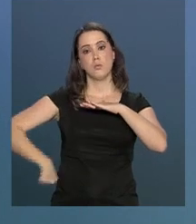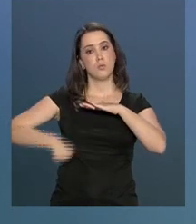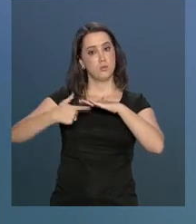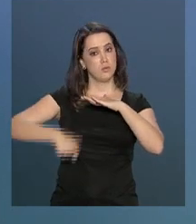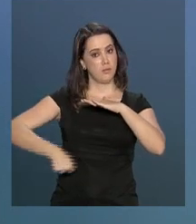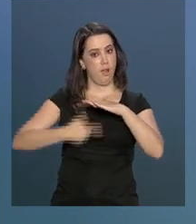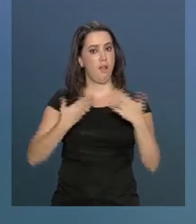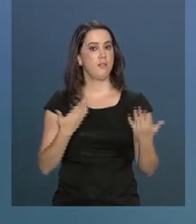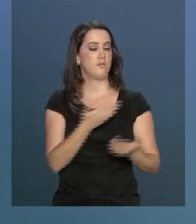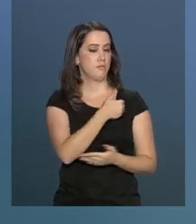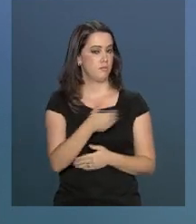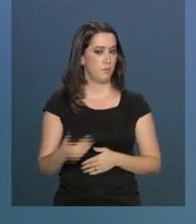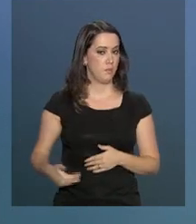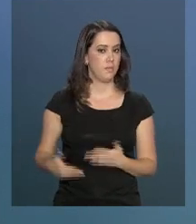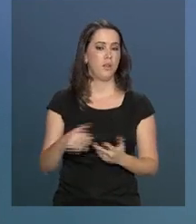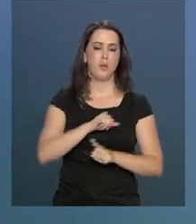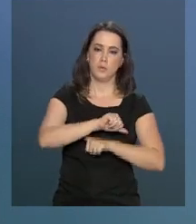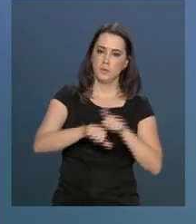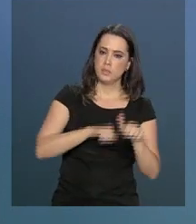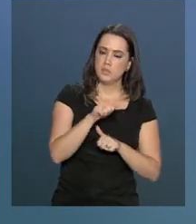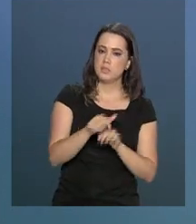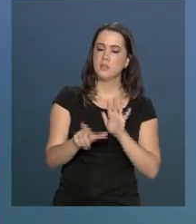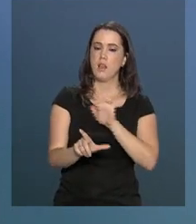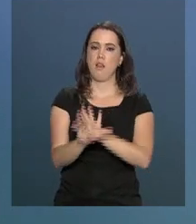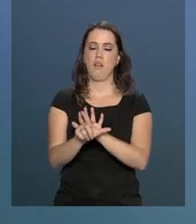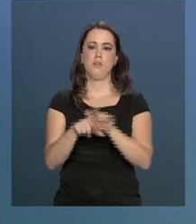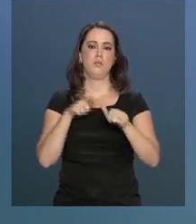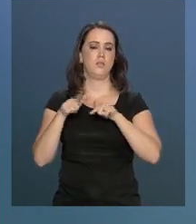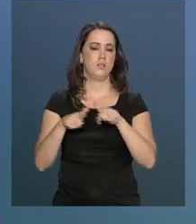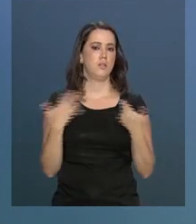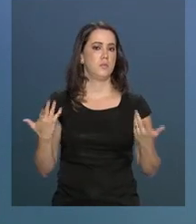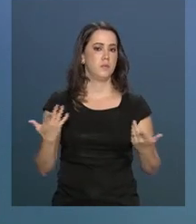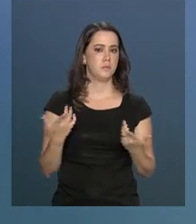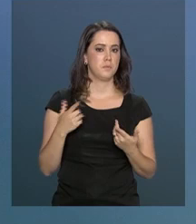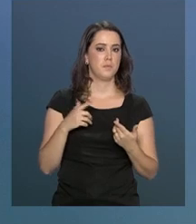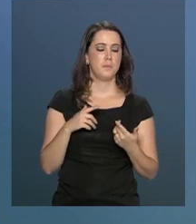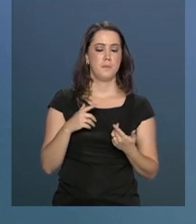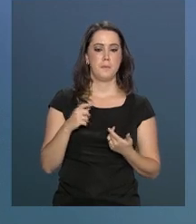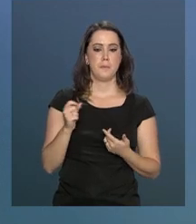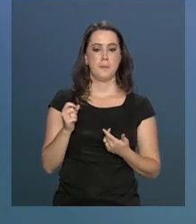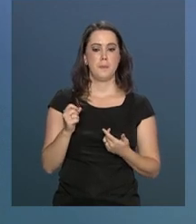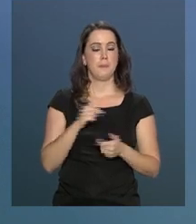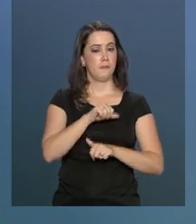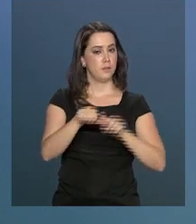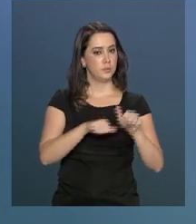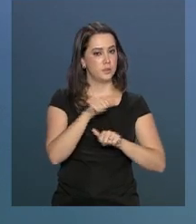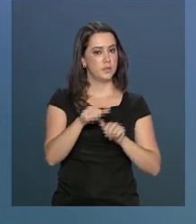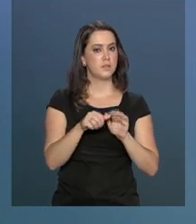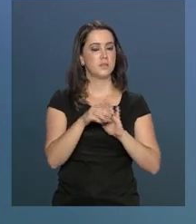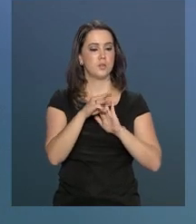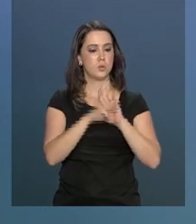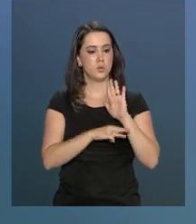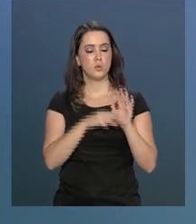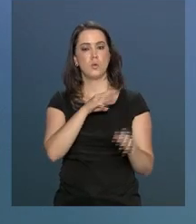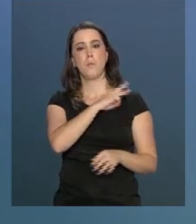públicos a modernização trabalhista a reforma do ensino médio